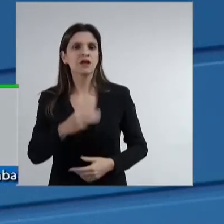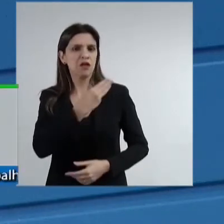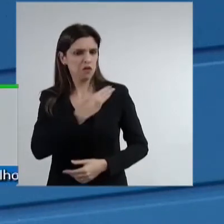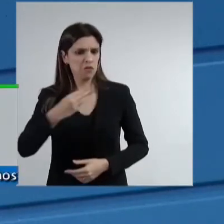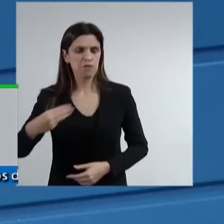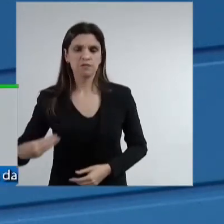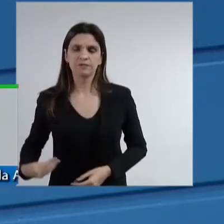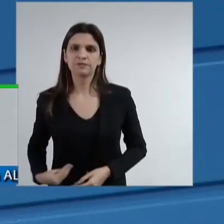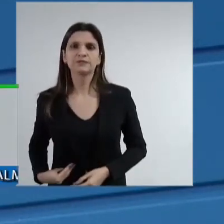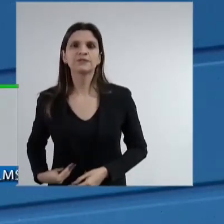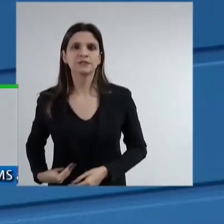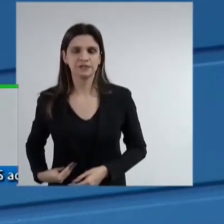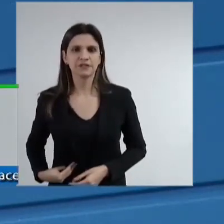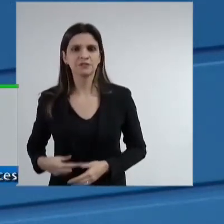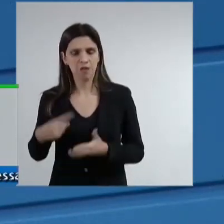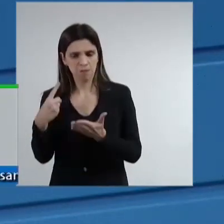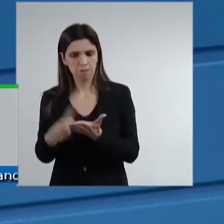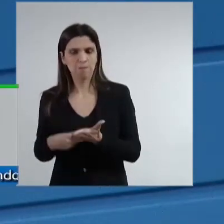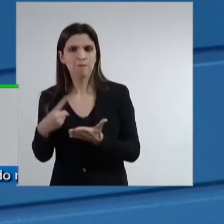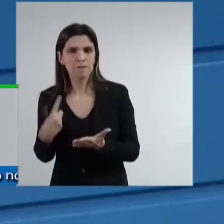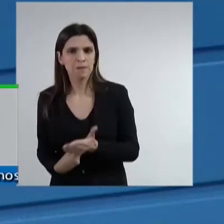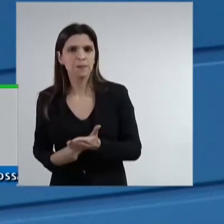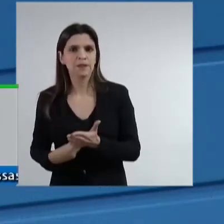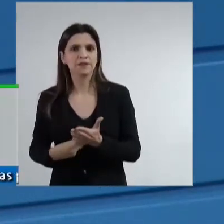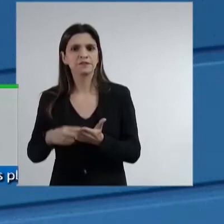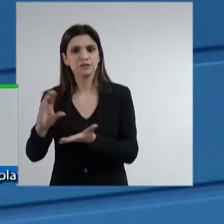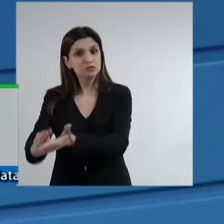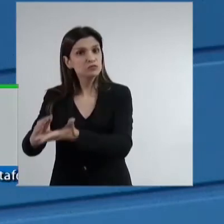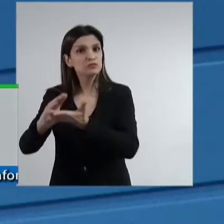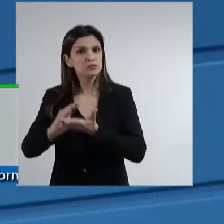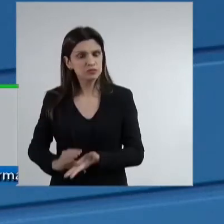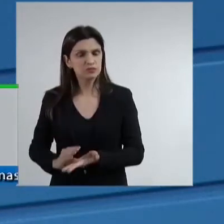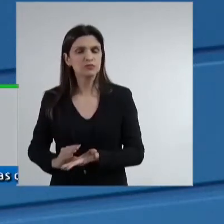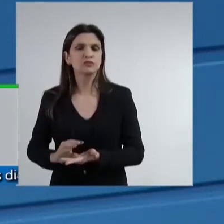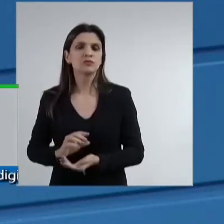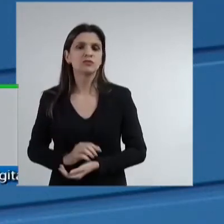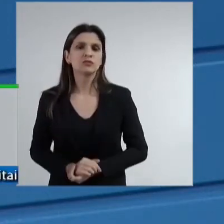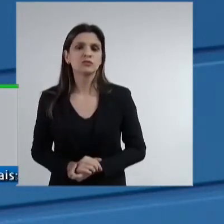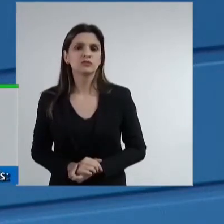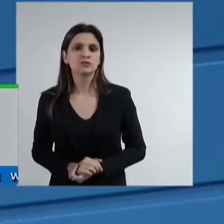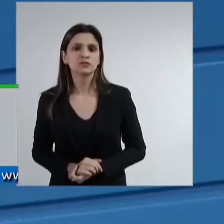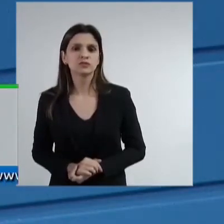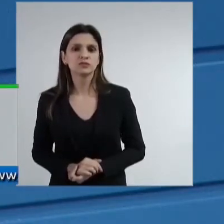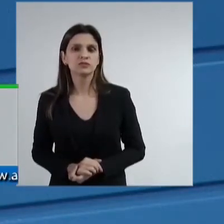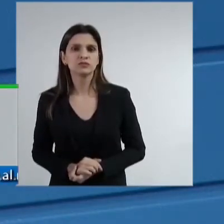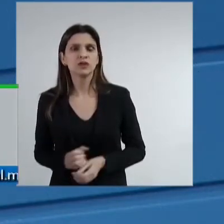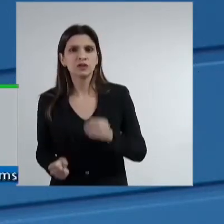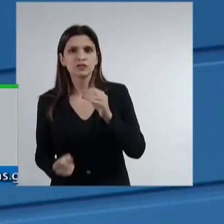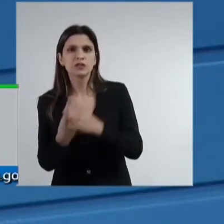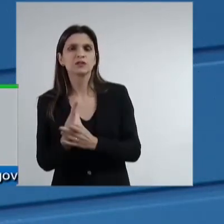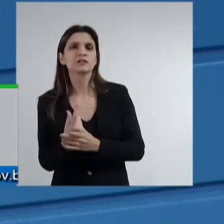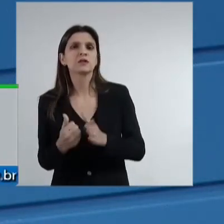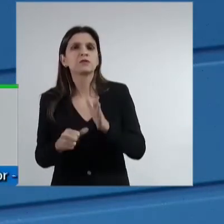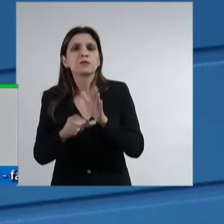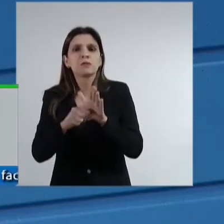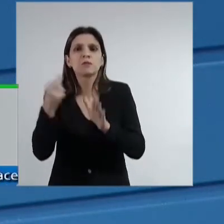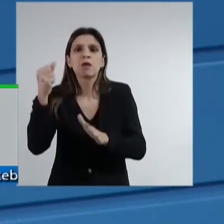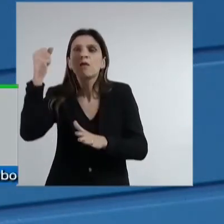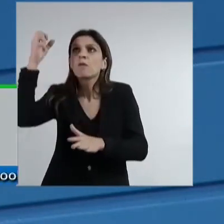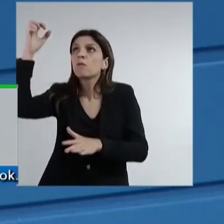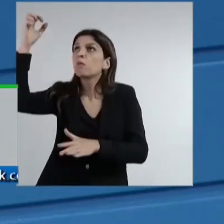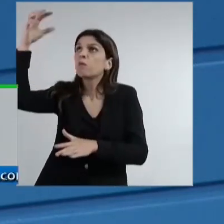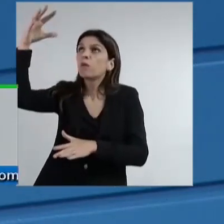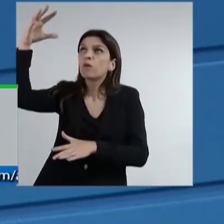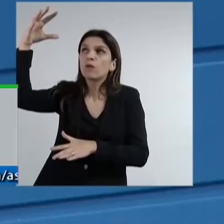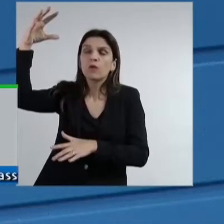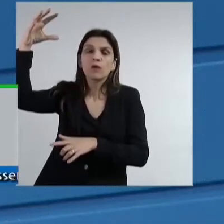compromisso de recursos, a vinda do próprio Michel Temer em Dourados, você se lembra disso? A instalação do primeiro satélite, a grande luta do Exército